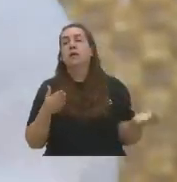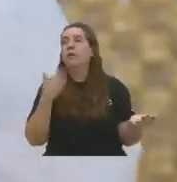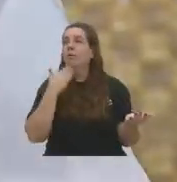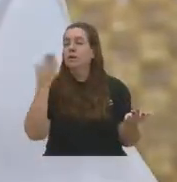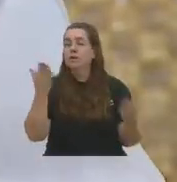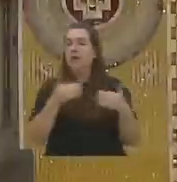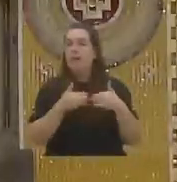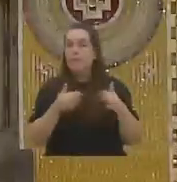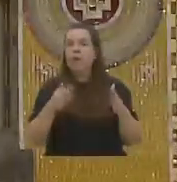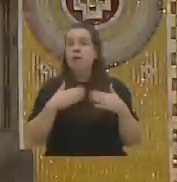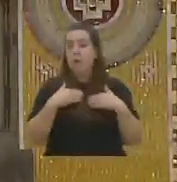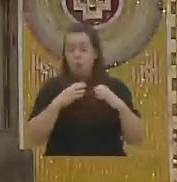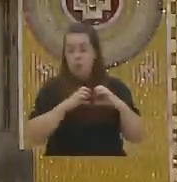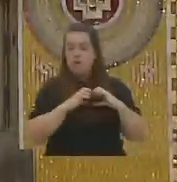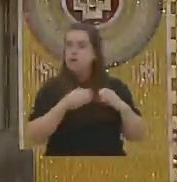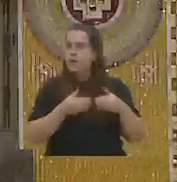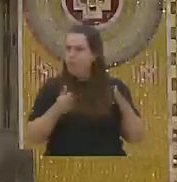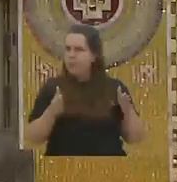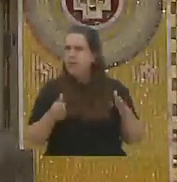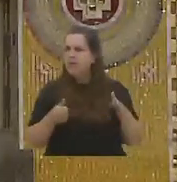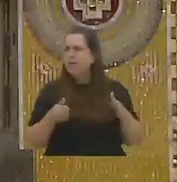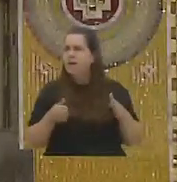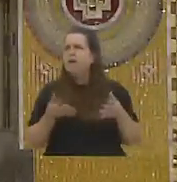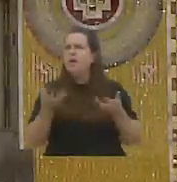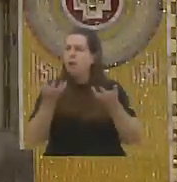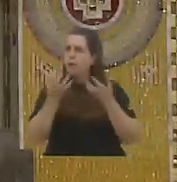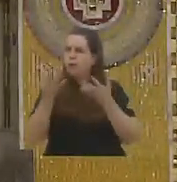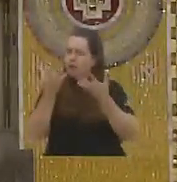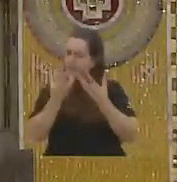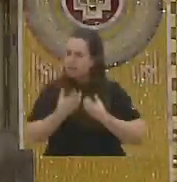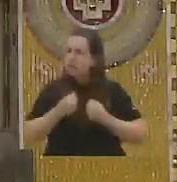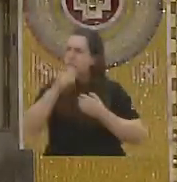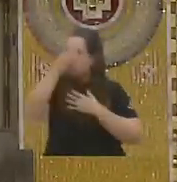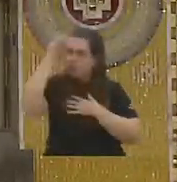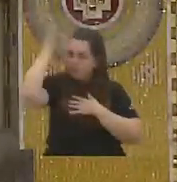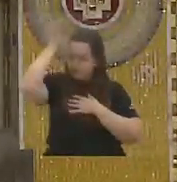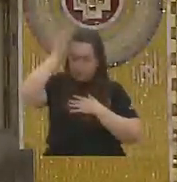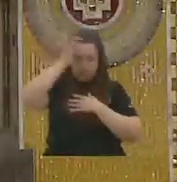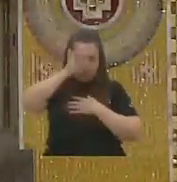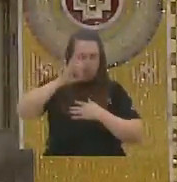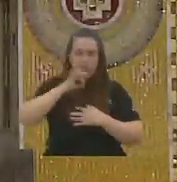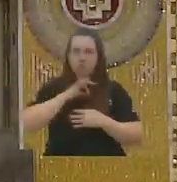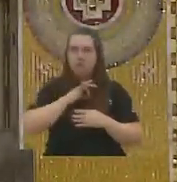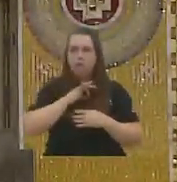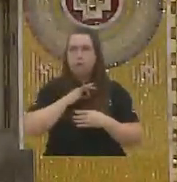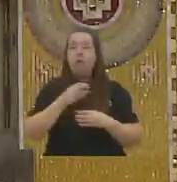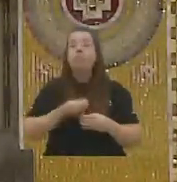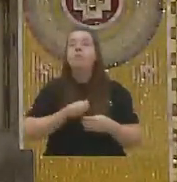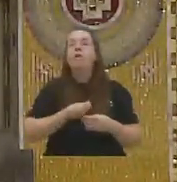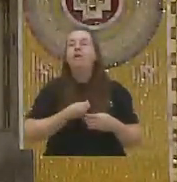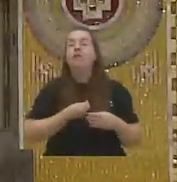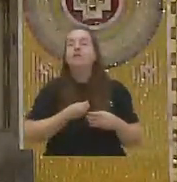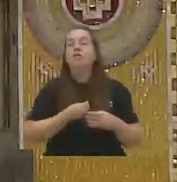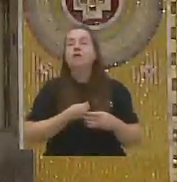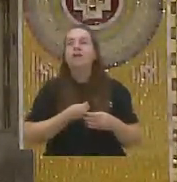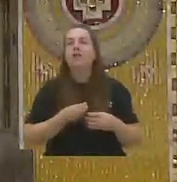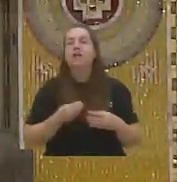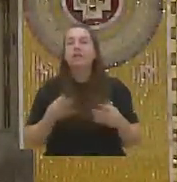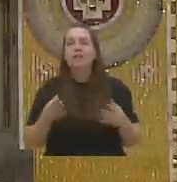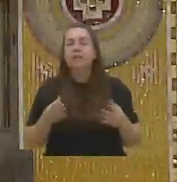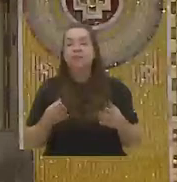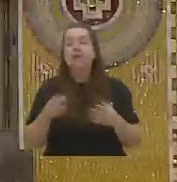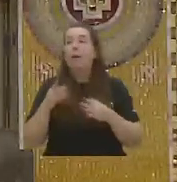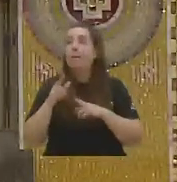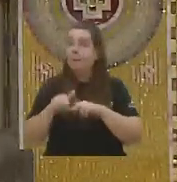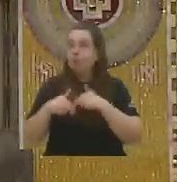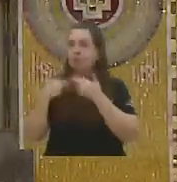Deus: abra, Senhor, meu coração. Eu quero receber o Espírito Santo para viver do